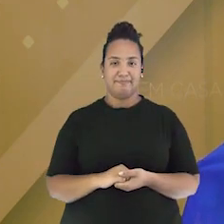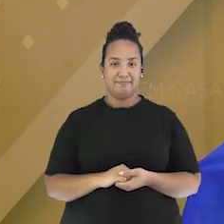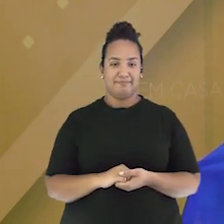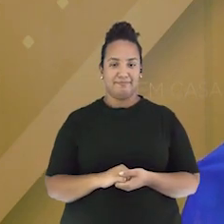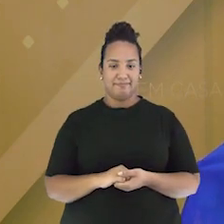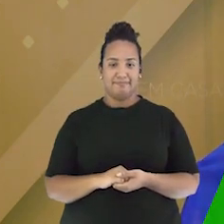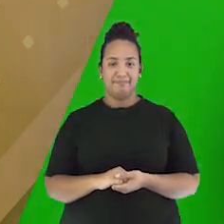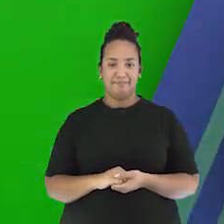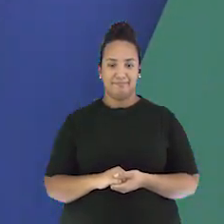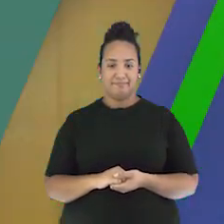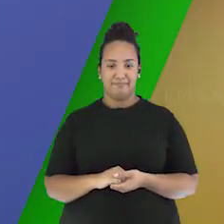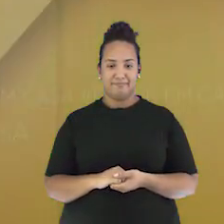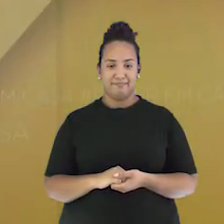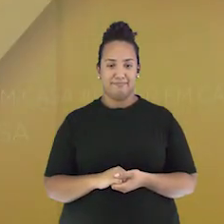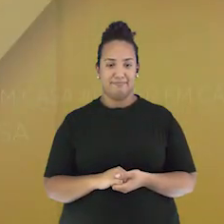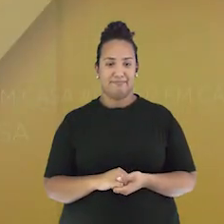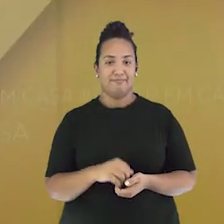experimento.